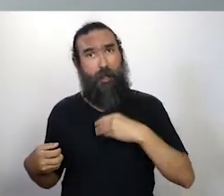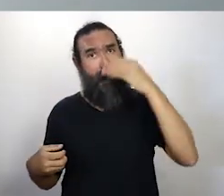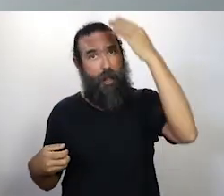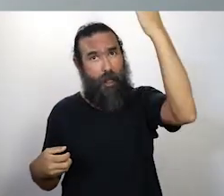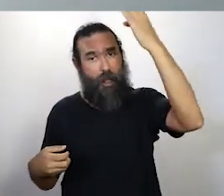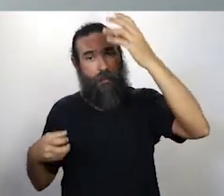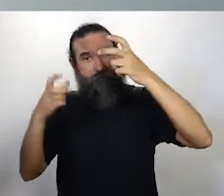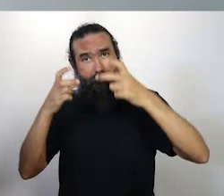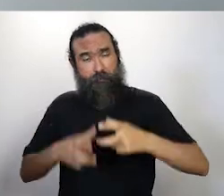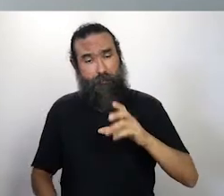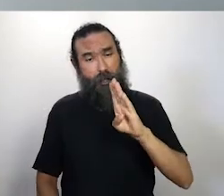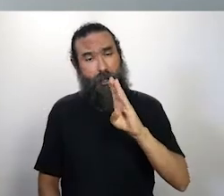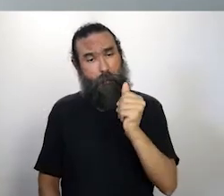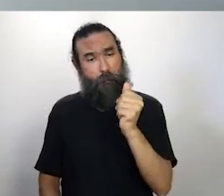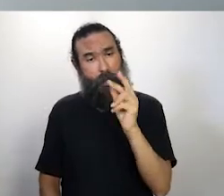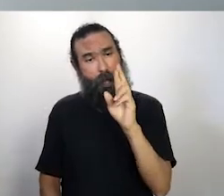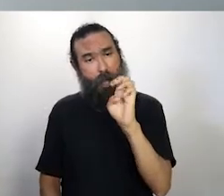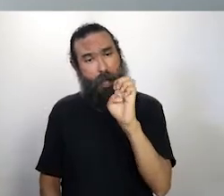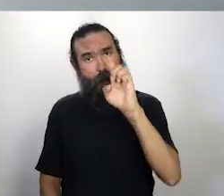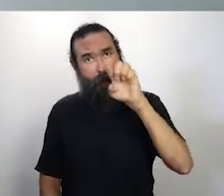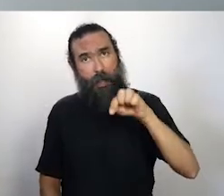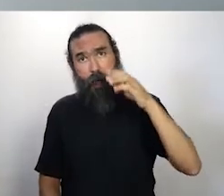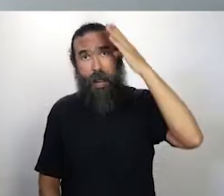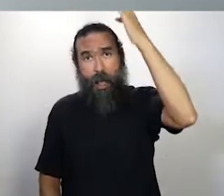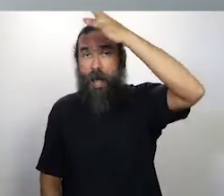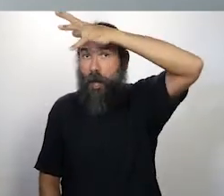do Alto Rio Negro, no Amazonas.